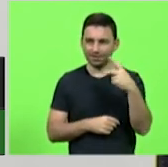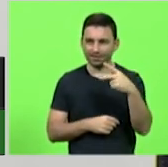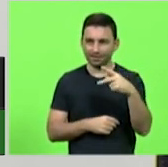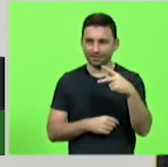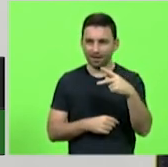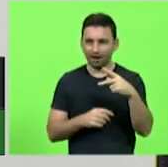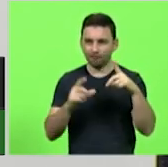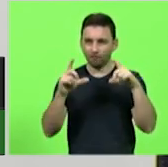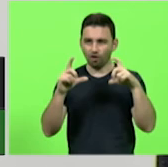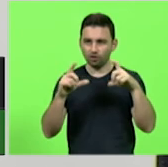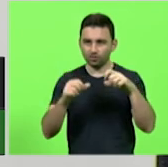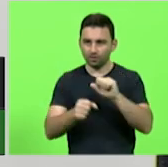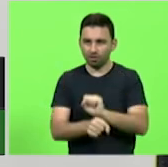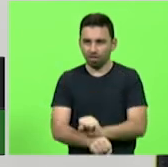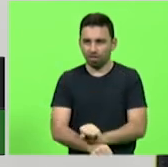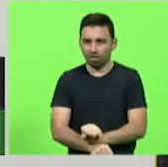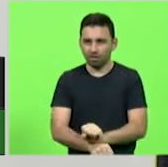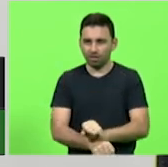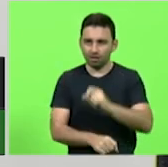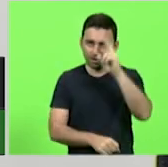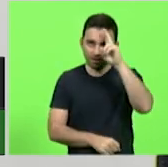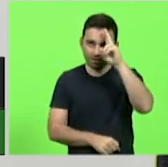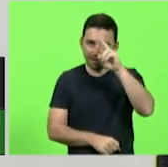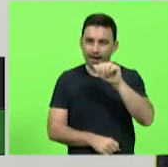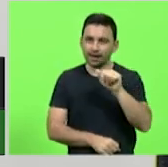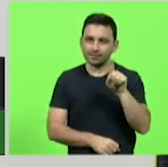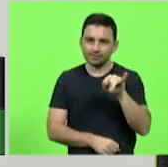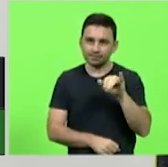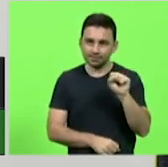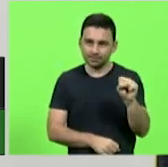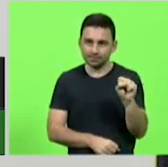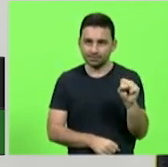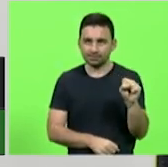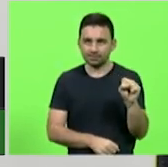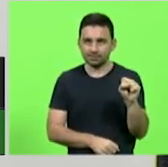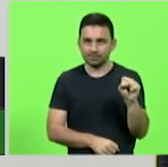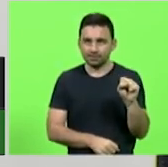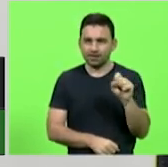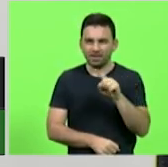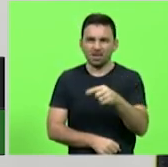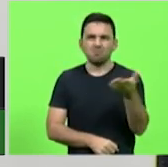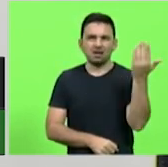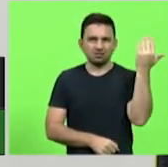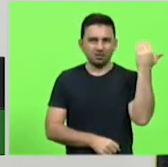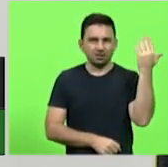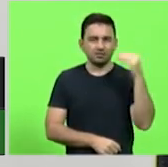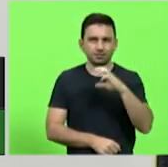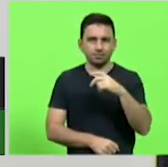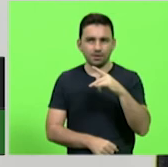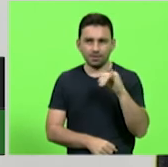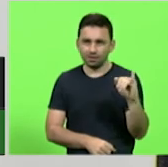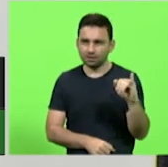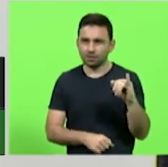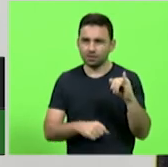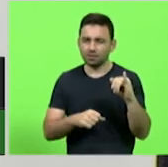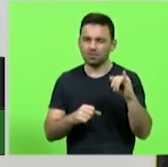dele é algemada, o Aziz que, na época da CPI da pedofilia,